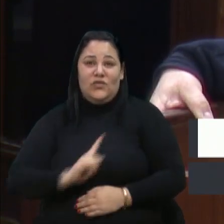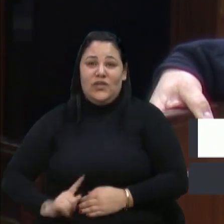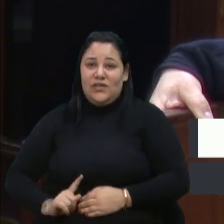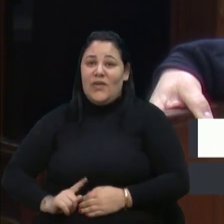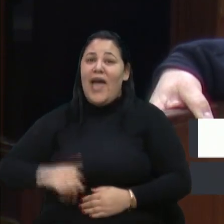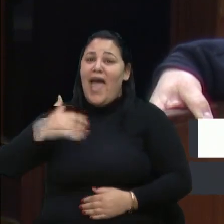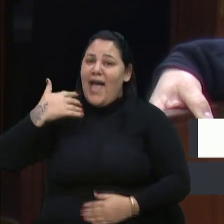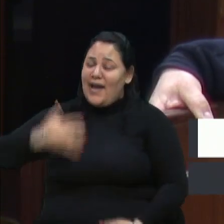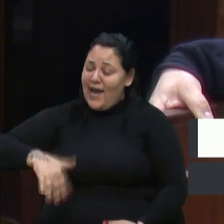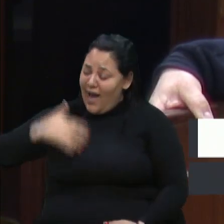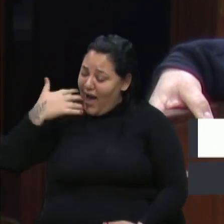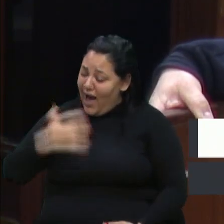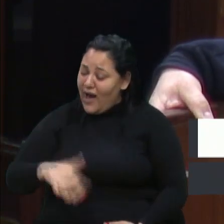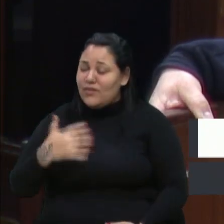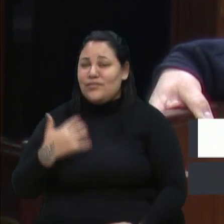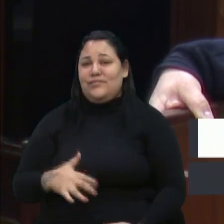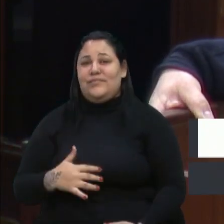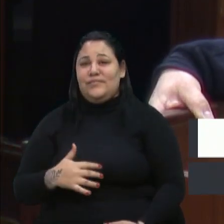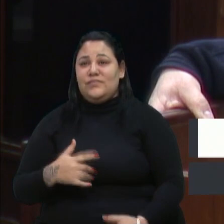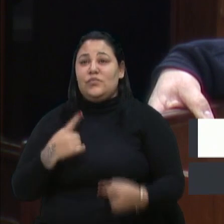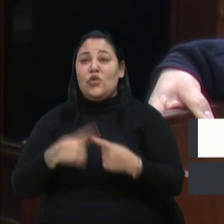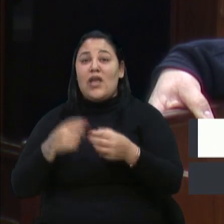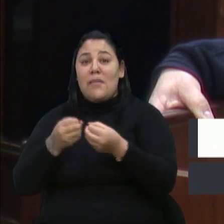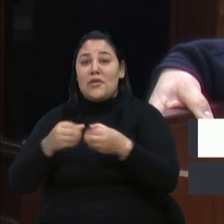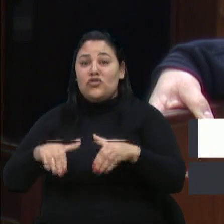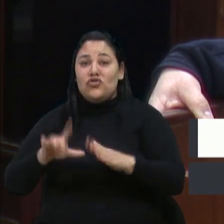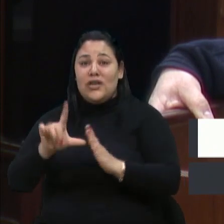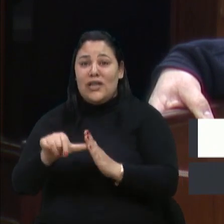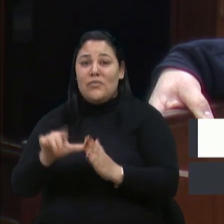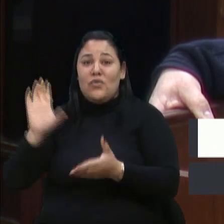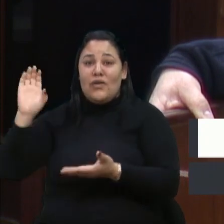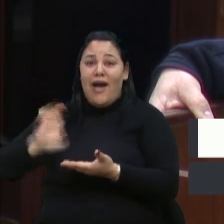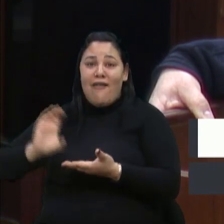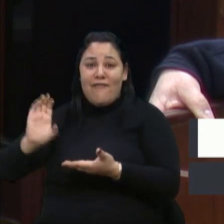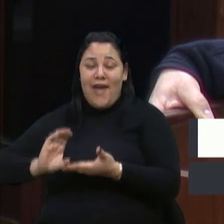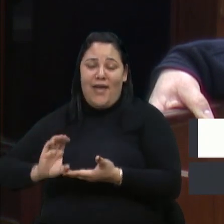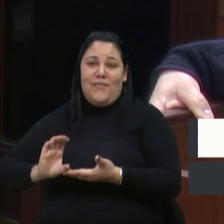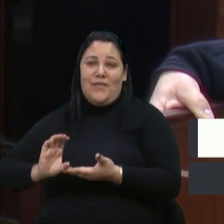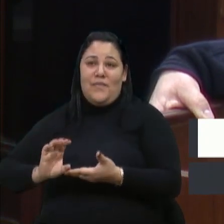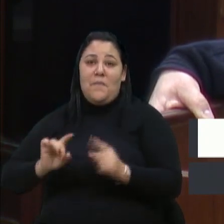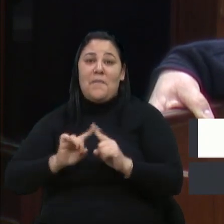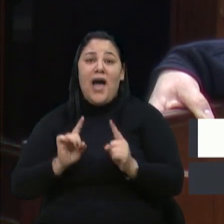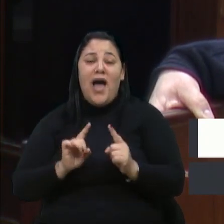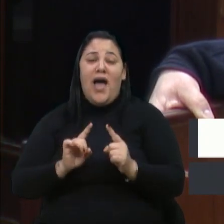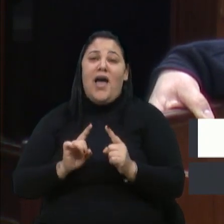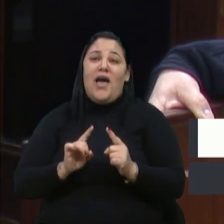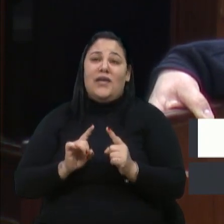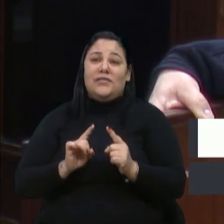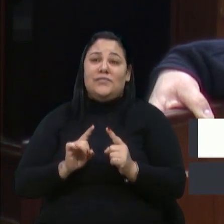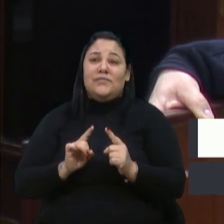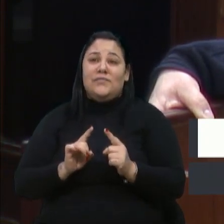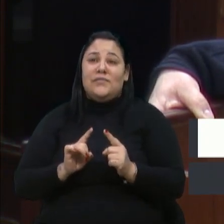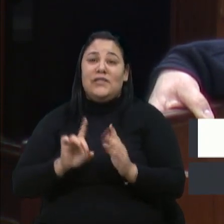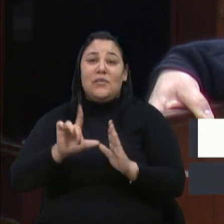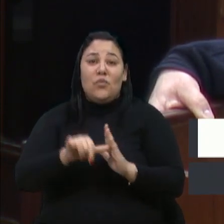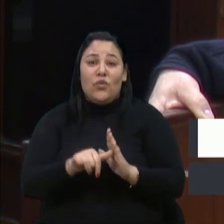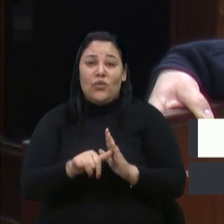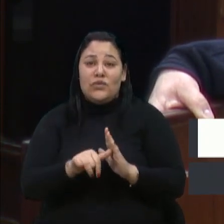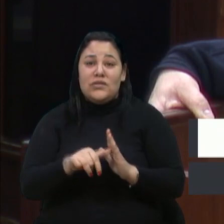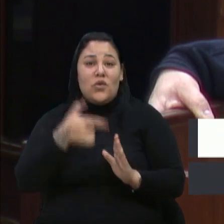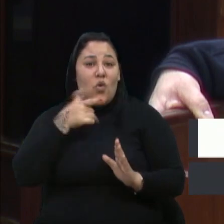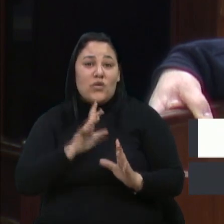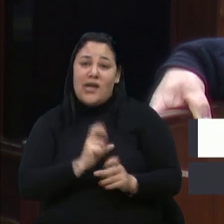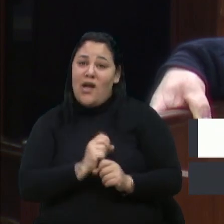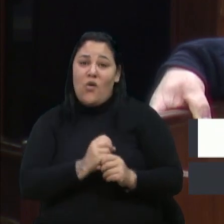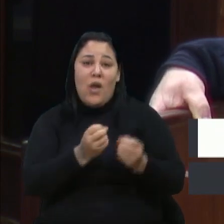caro, não somente recursos financeiros, mas é imensurável o prejuízo que nós causamos